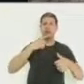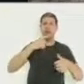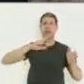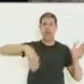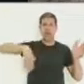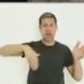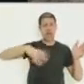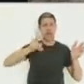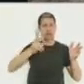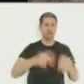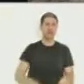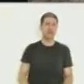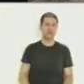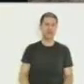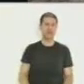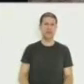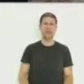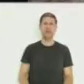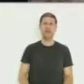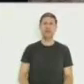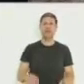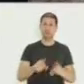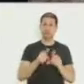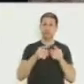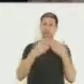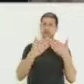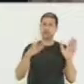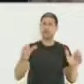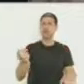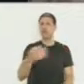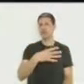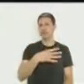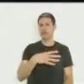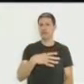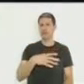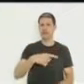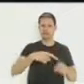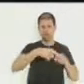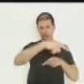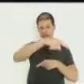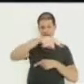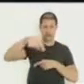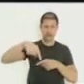uma quadra de vôlei de areia.